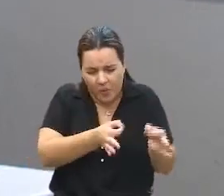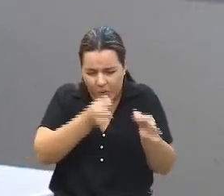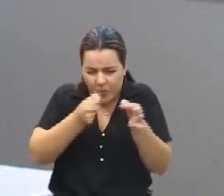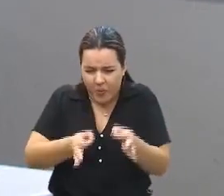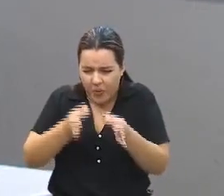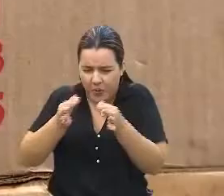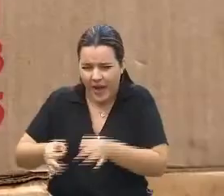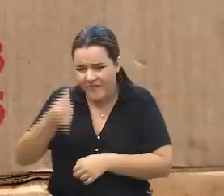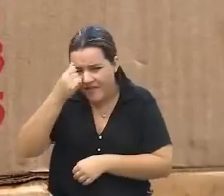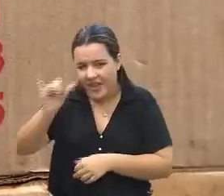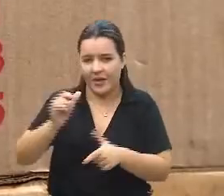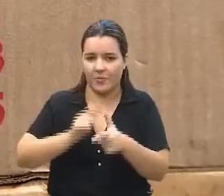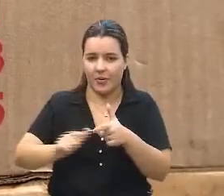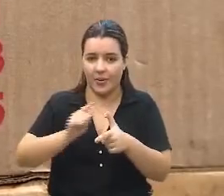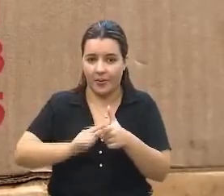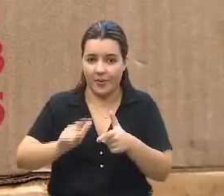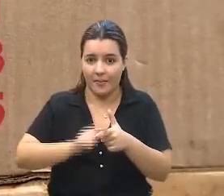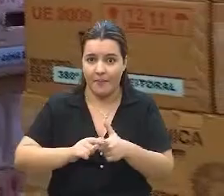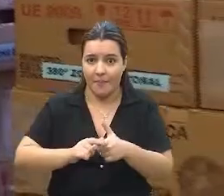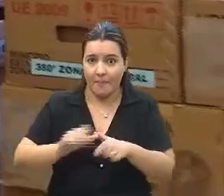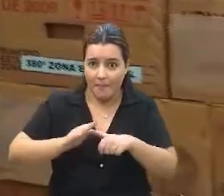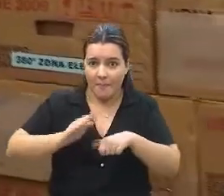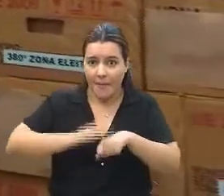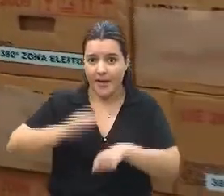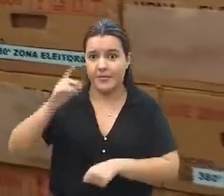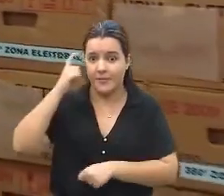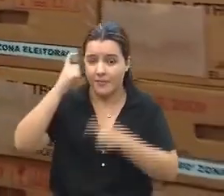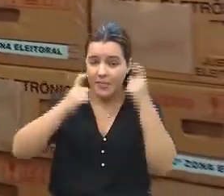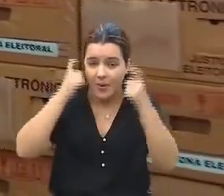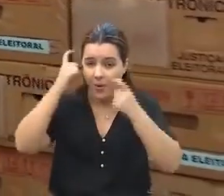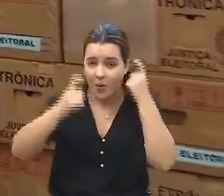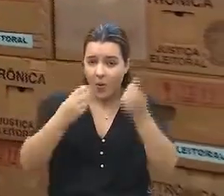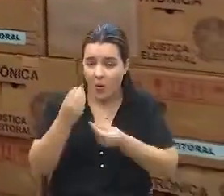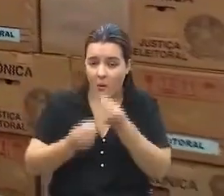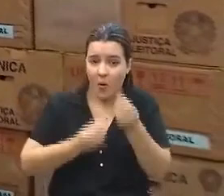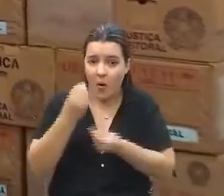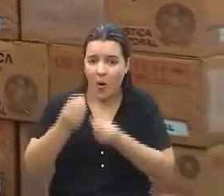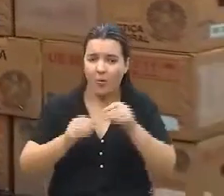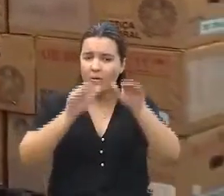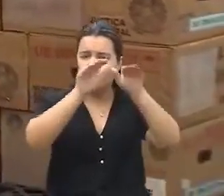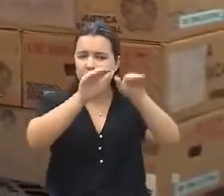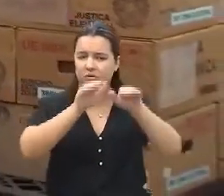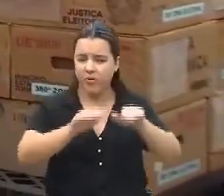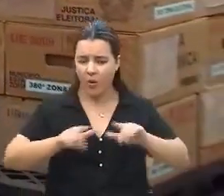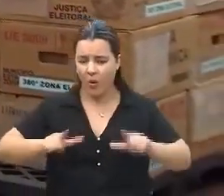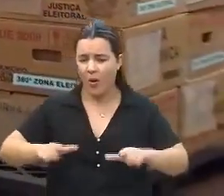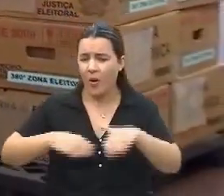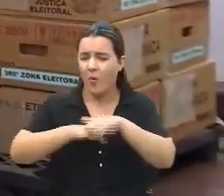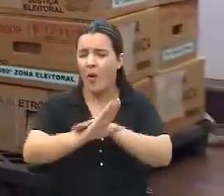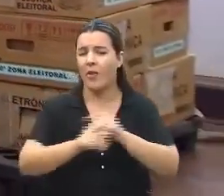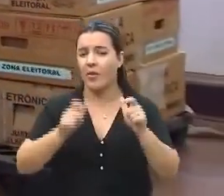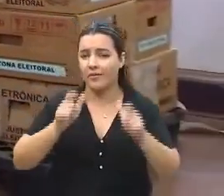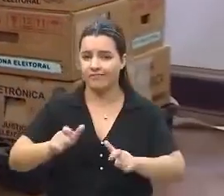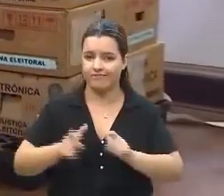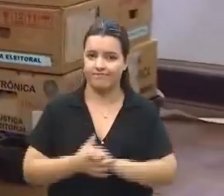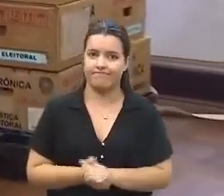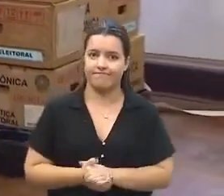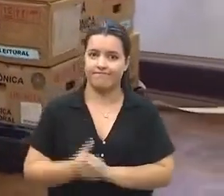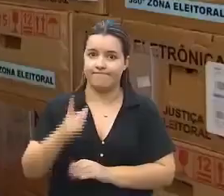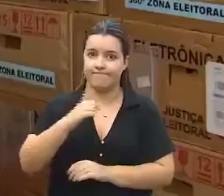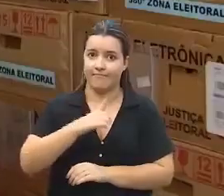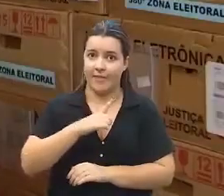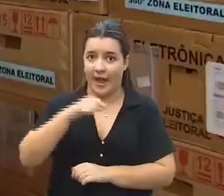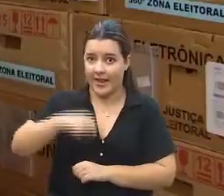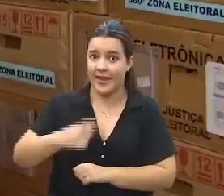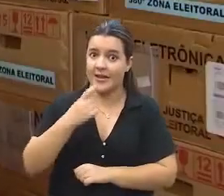saia certinho. A maior preocupação é como são preparadas e guardadas as urnas. Elas ficam todas acondicionadas.